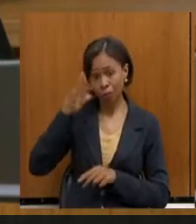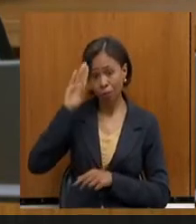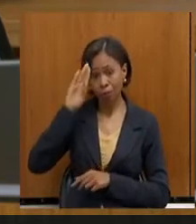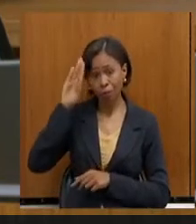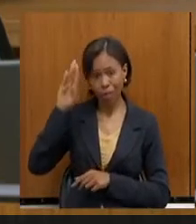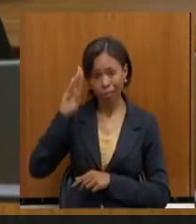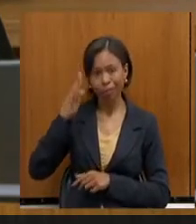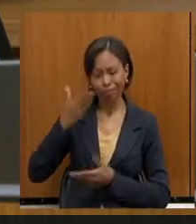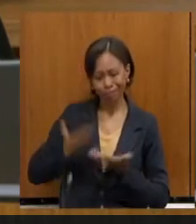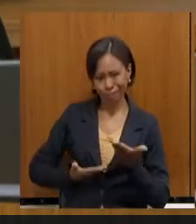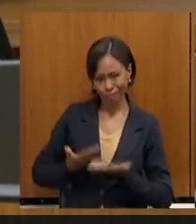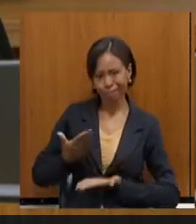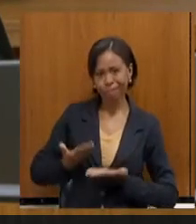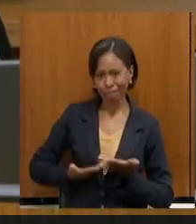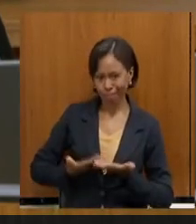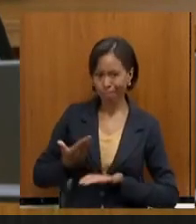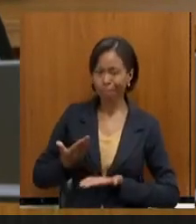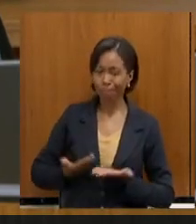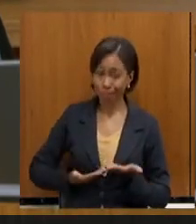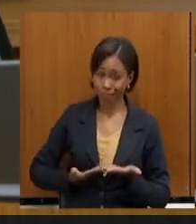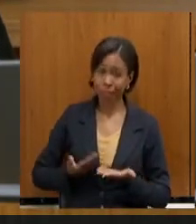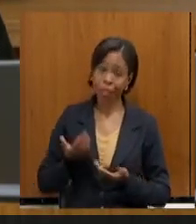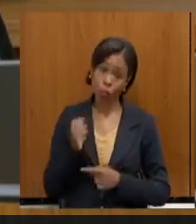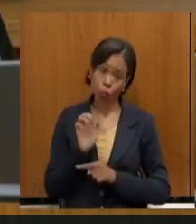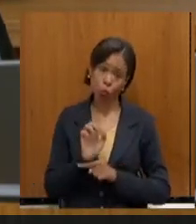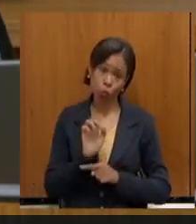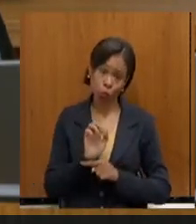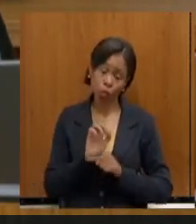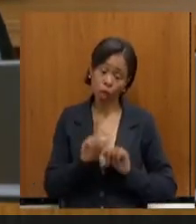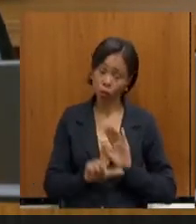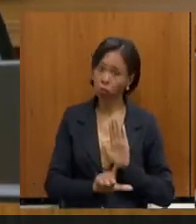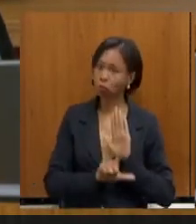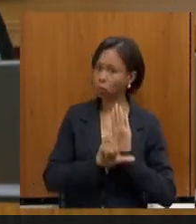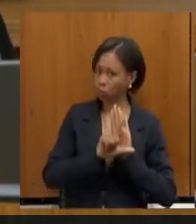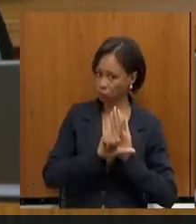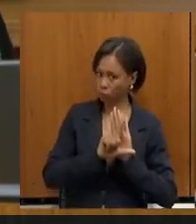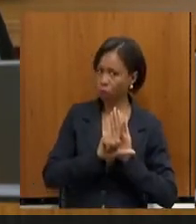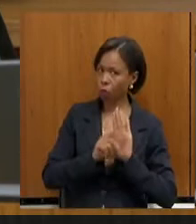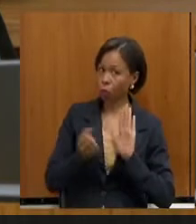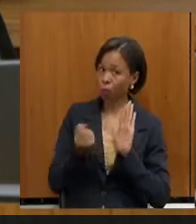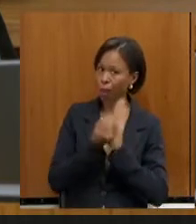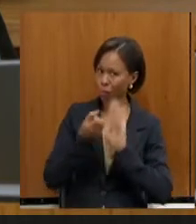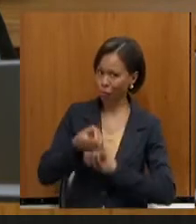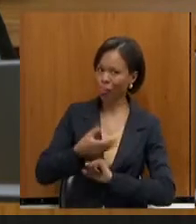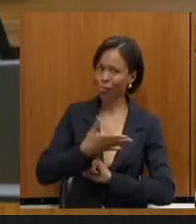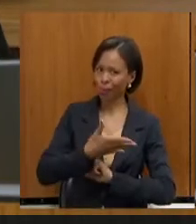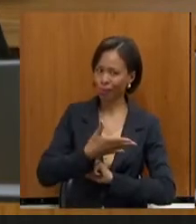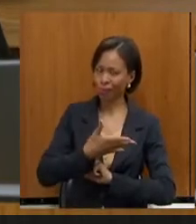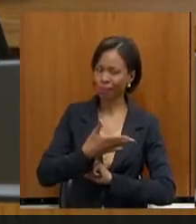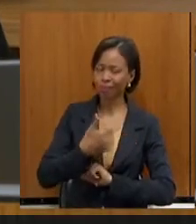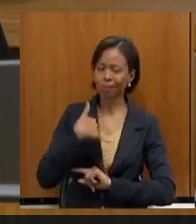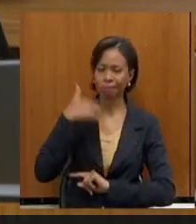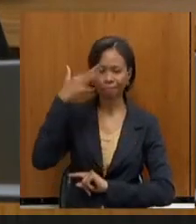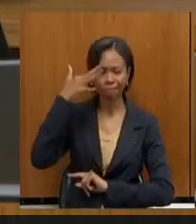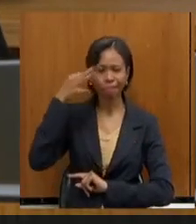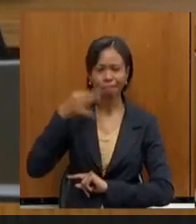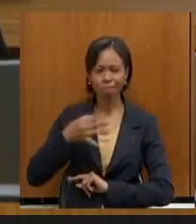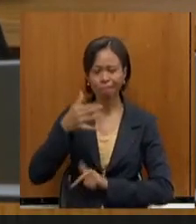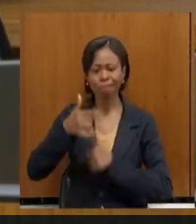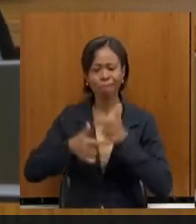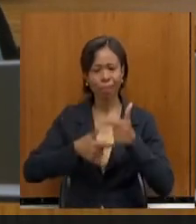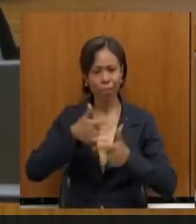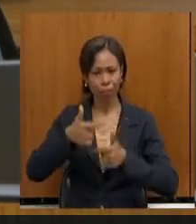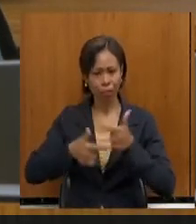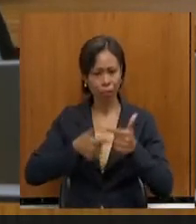vem aqui apoiar através de uma determinação legal estabelecida no novo marca eu tenho certeza que esse trabalho